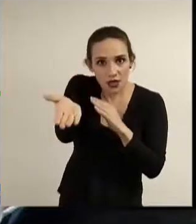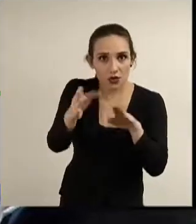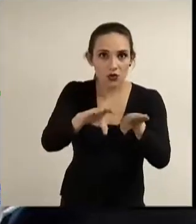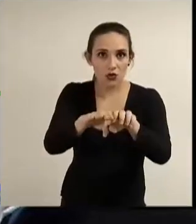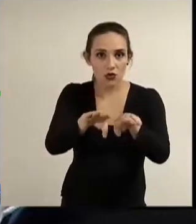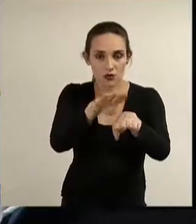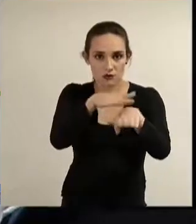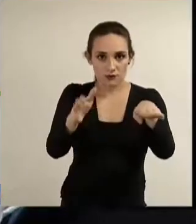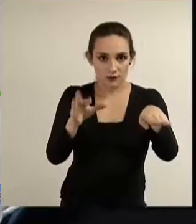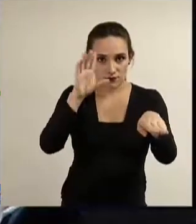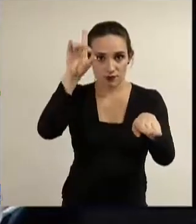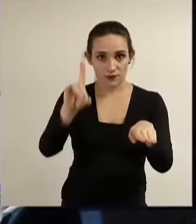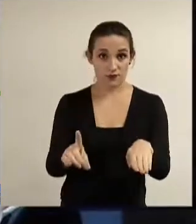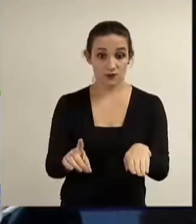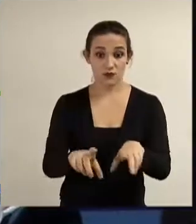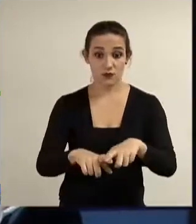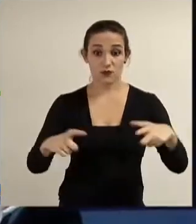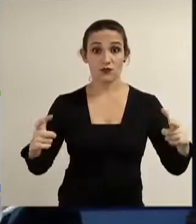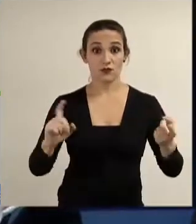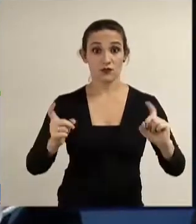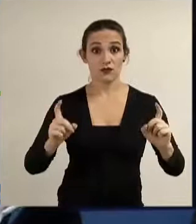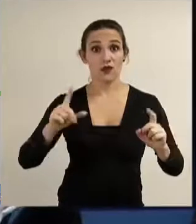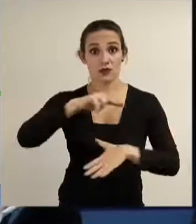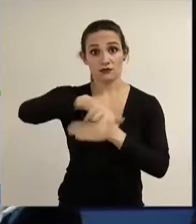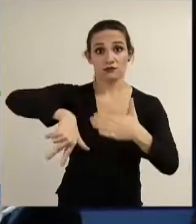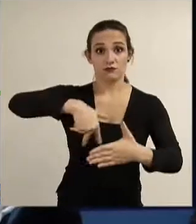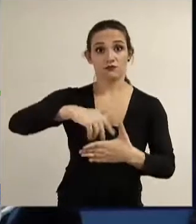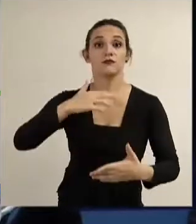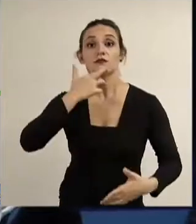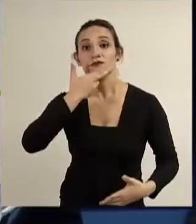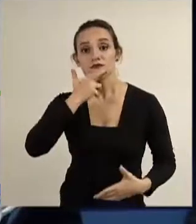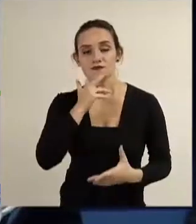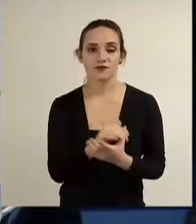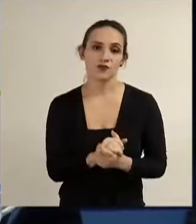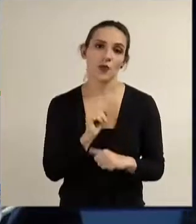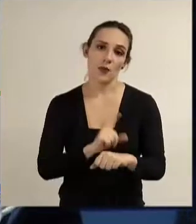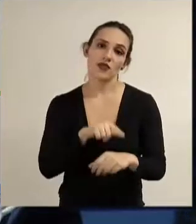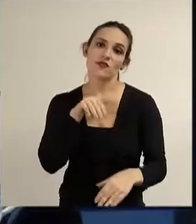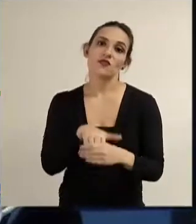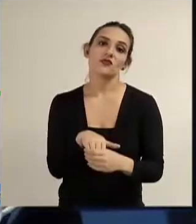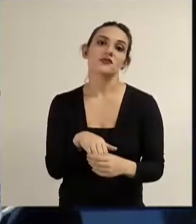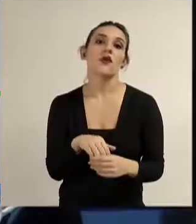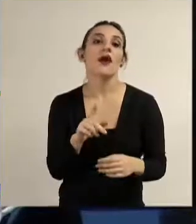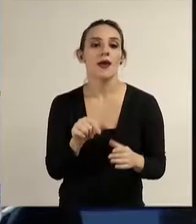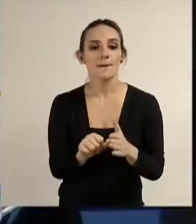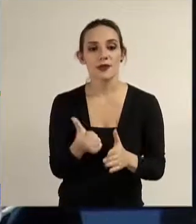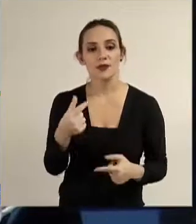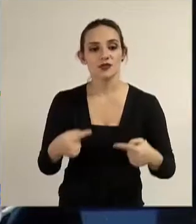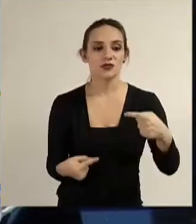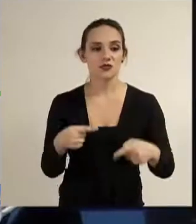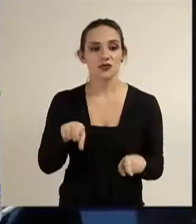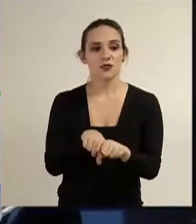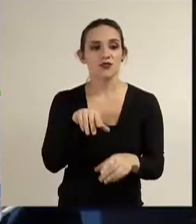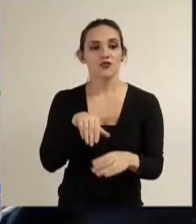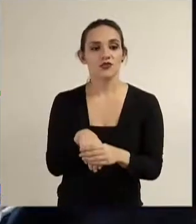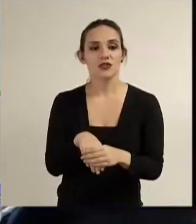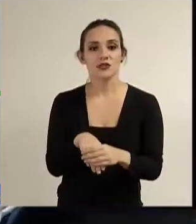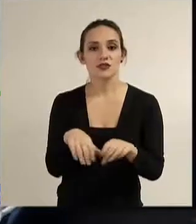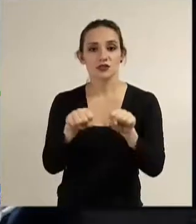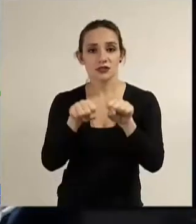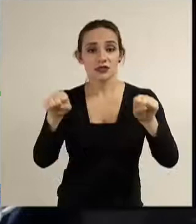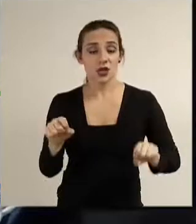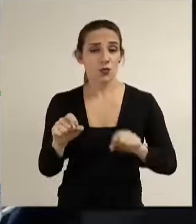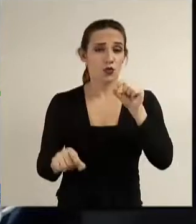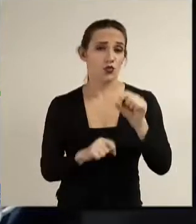expediente. Usou da palavra o deputado Renato Câmara. Ordem do dia. Foram aprovados em primeira discussão e votação eletrônica